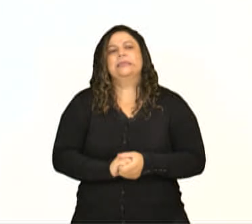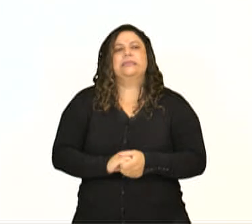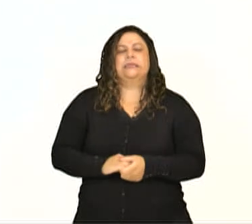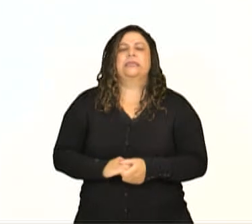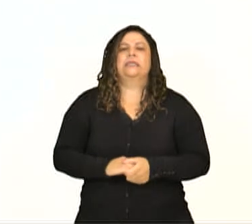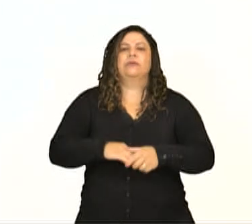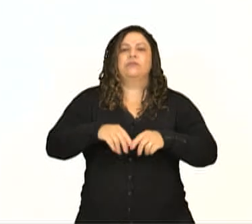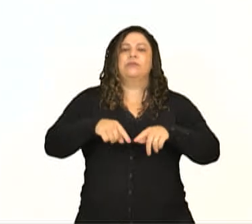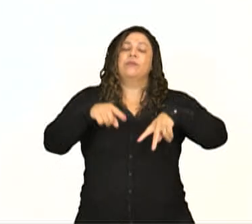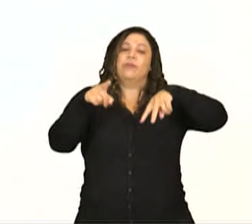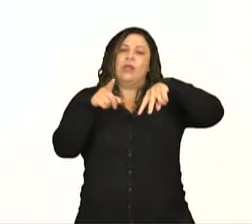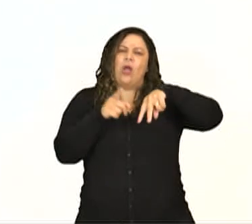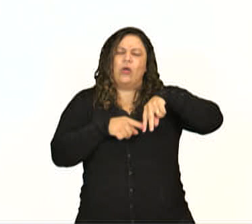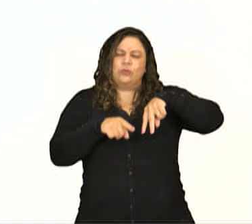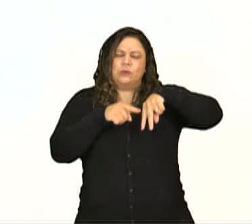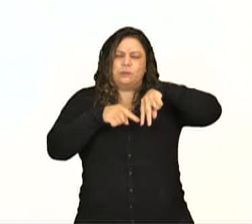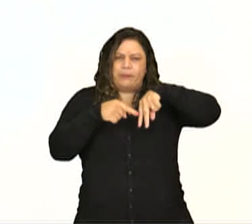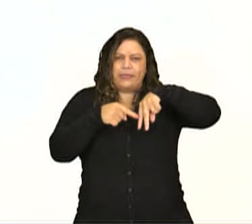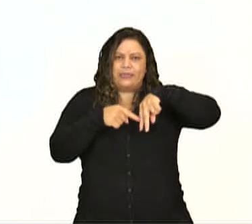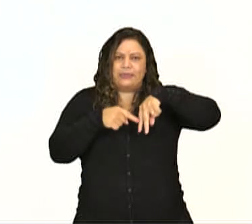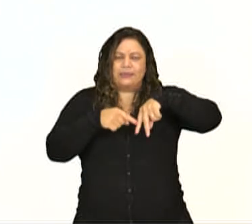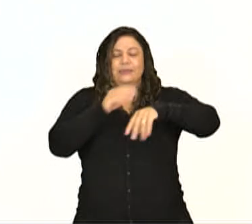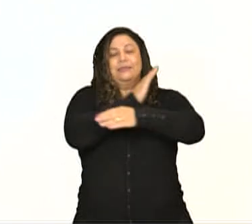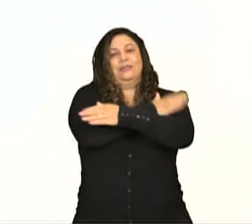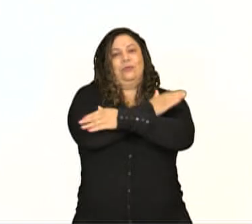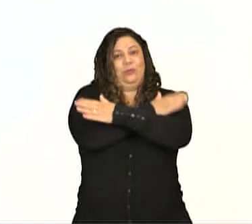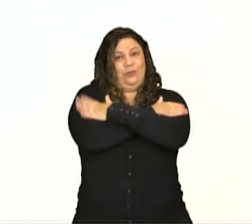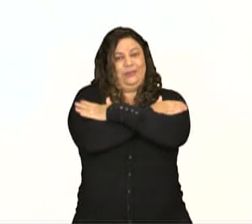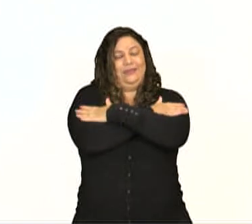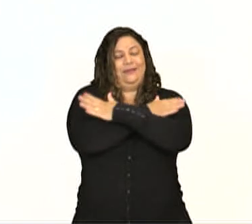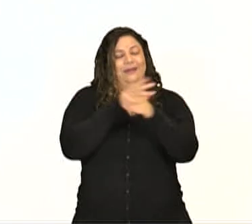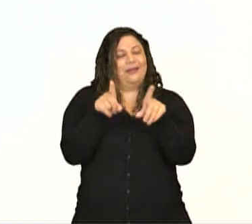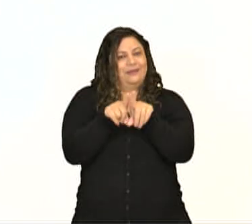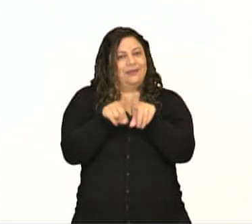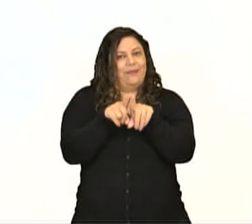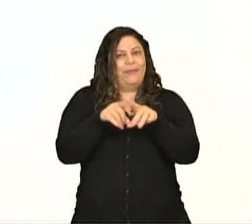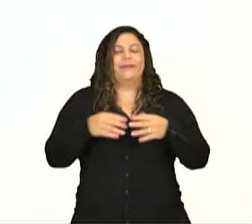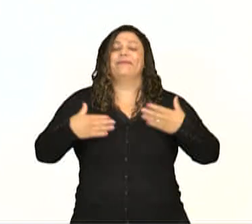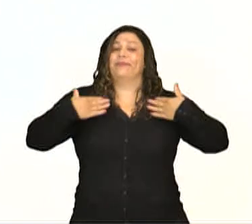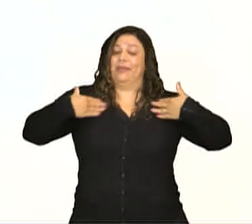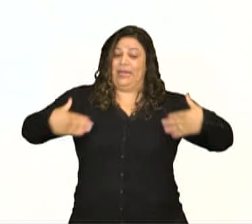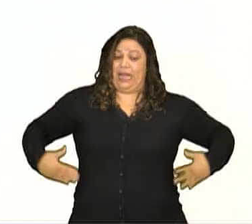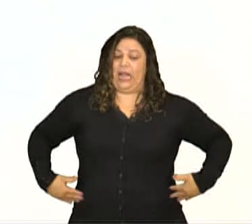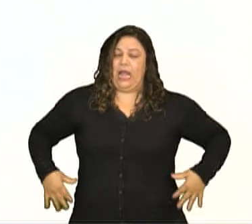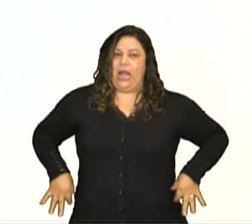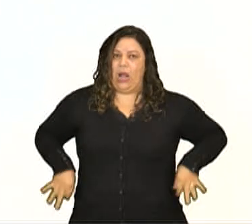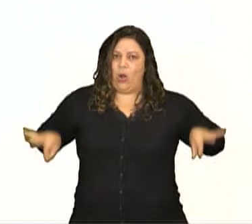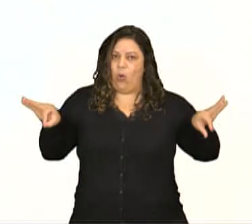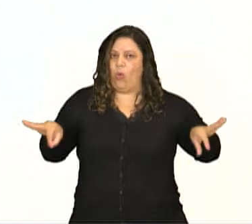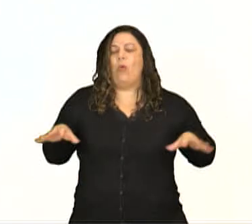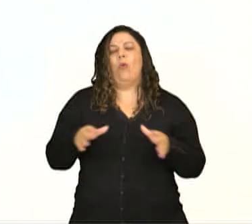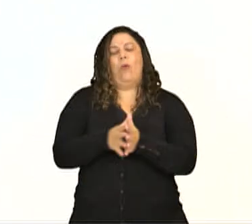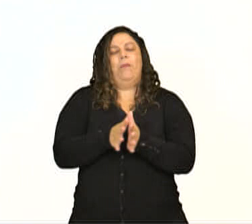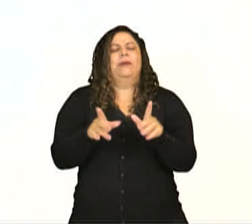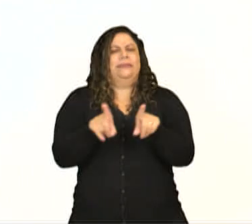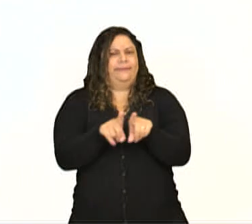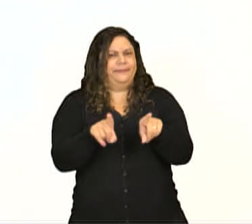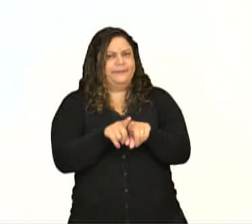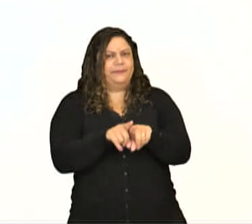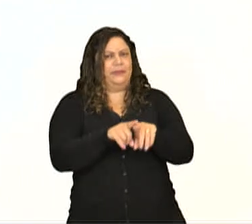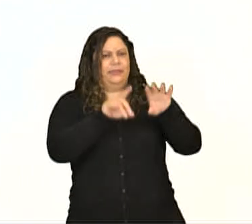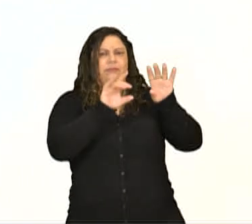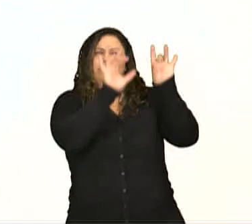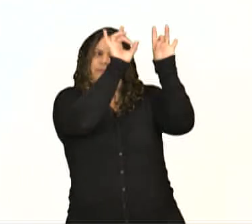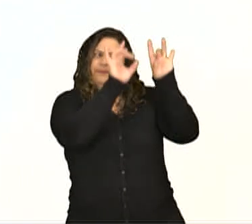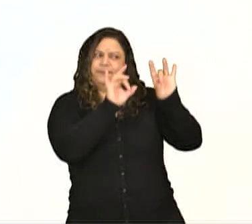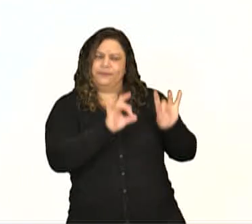dos braços. E a vestimenta? Ela tem uma vestimenta toda particular para essa prática. Então,